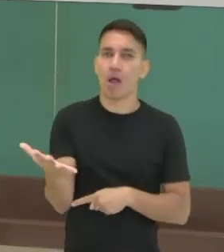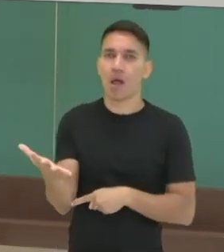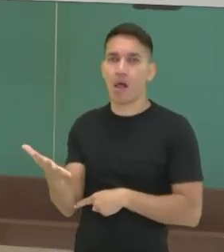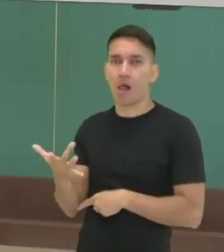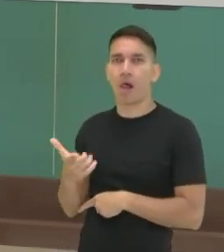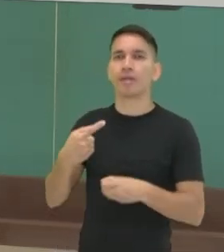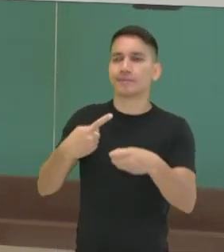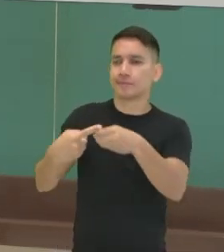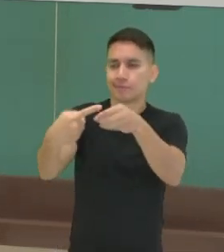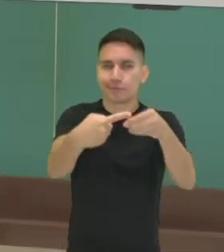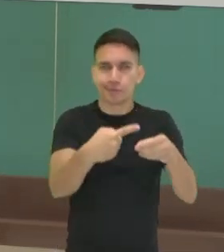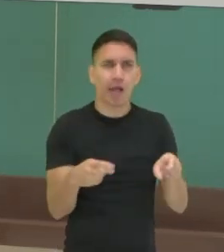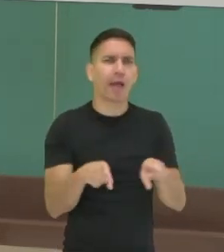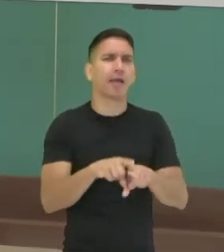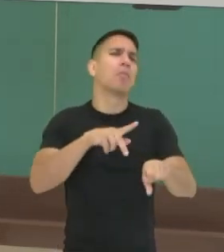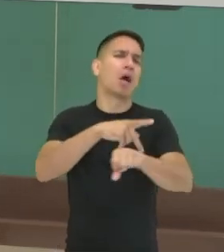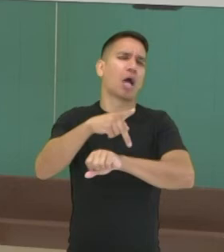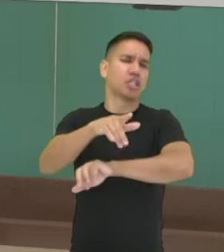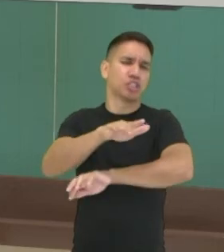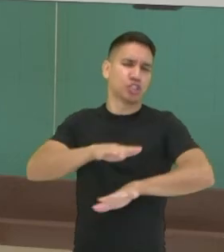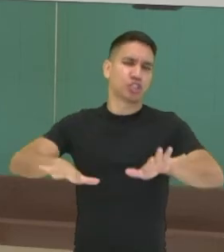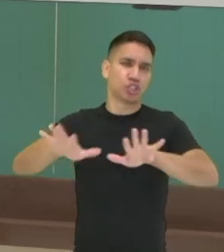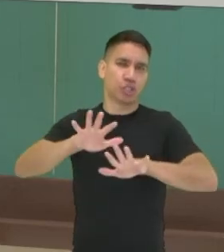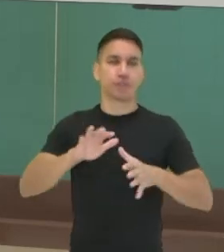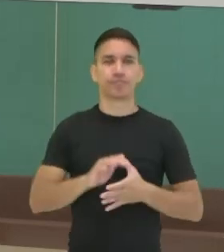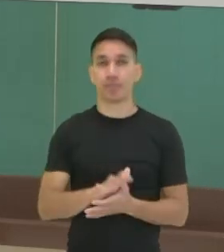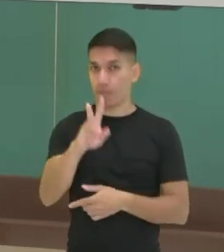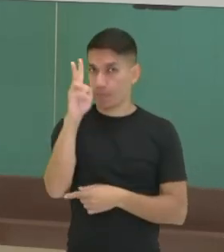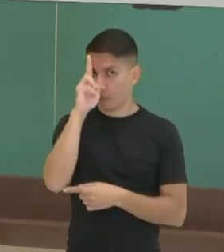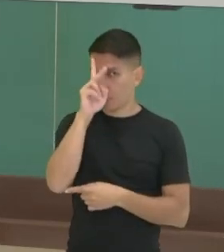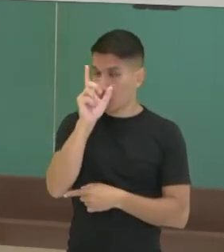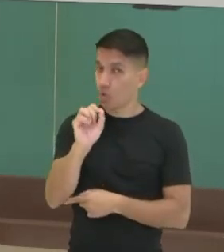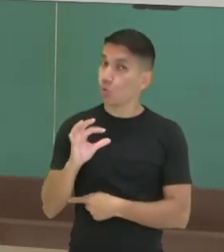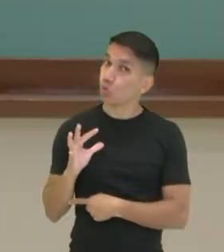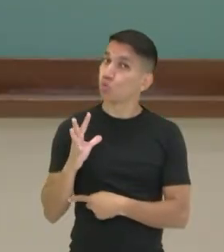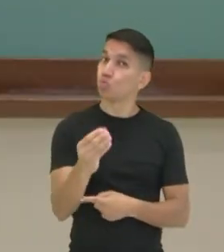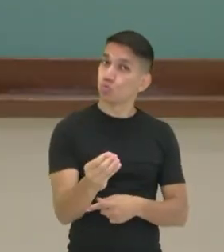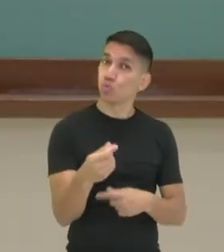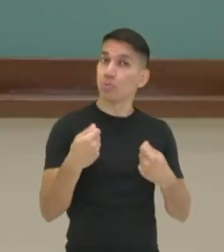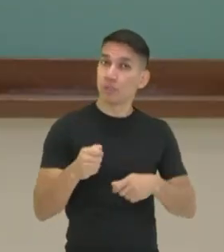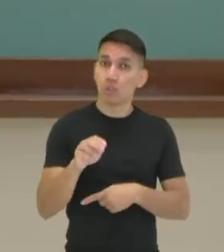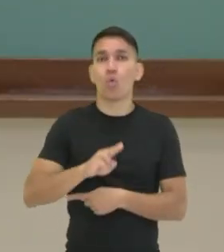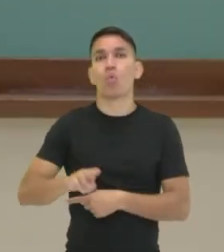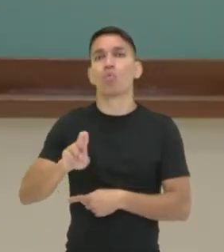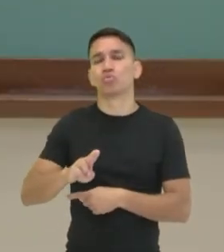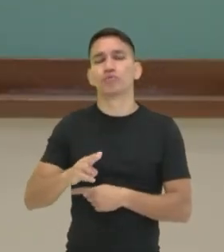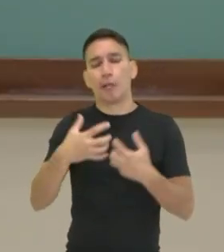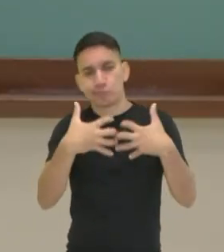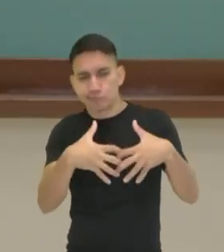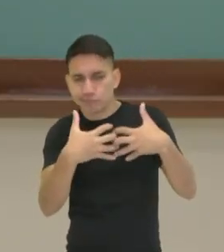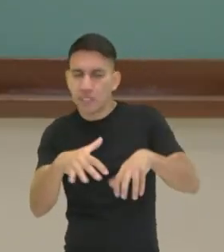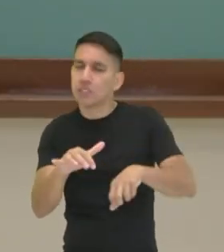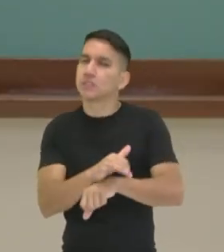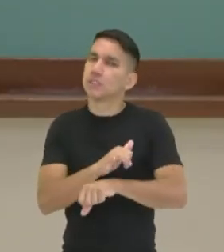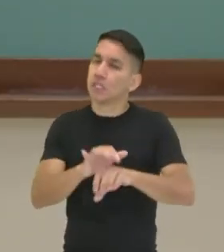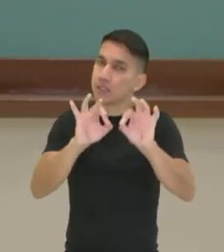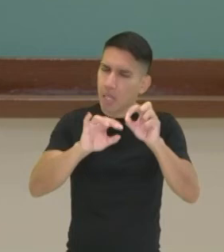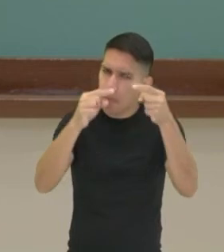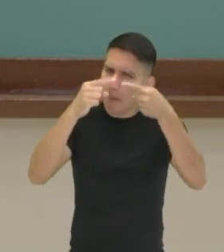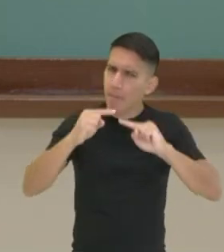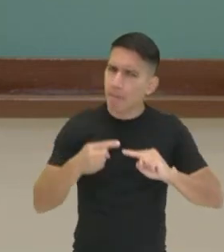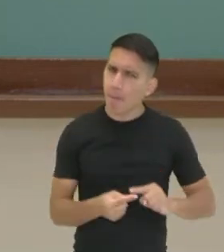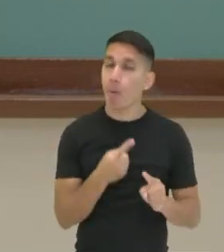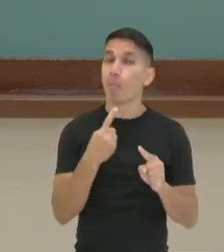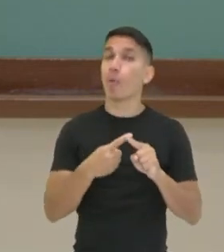as cidades, né, o país de um modo geral. Mas lembrando que tudo tem que ser utilizado racionalmente essa água para que a gente,